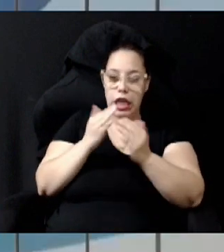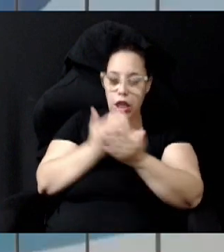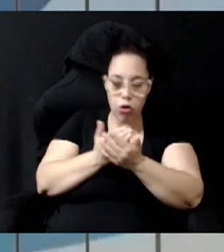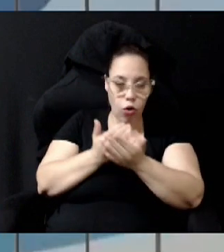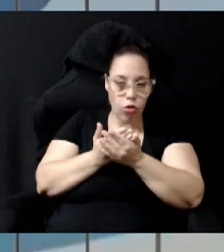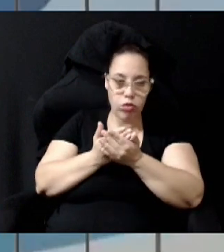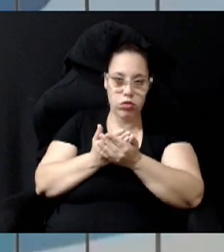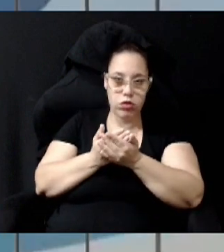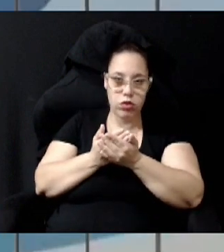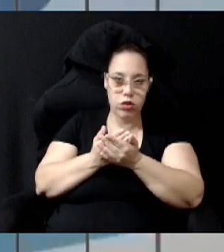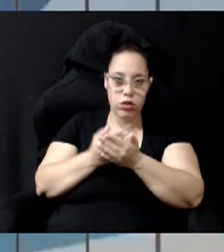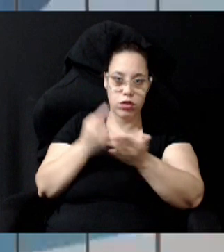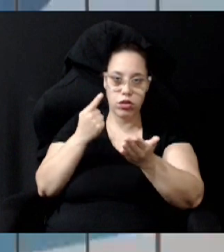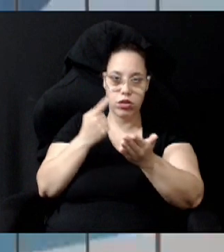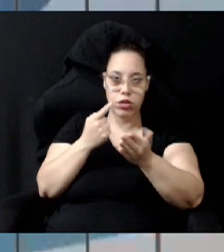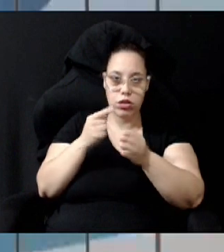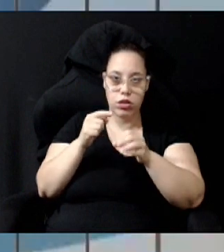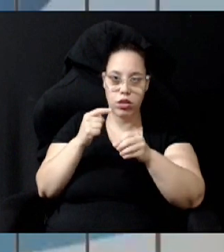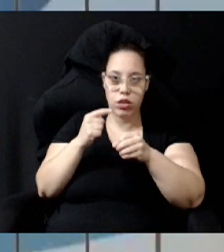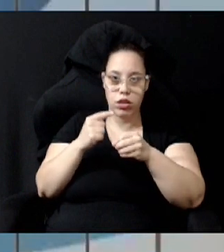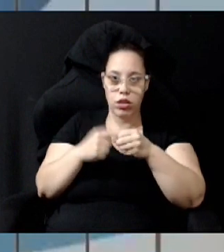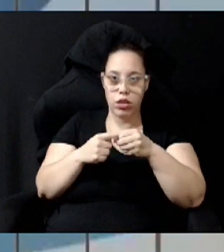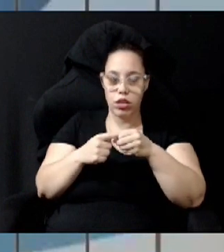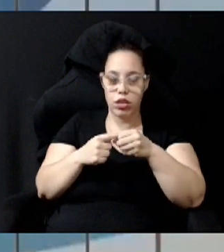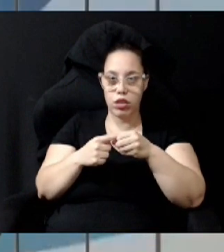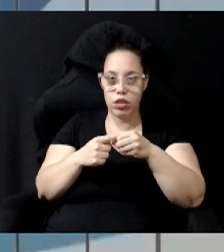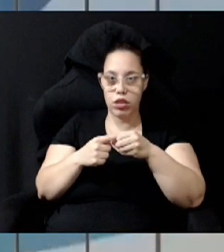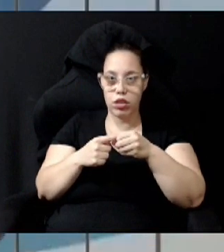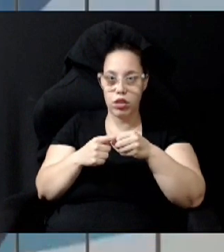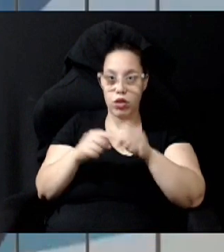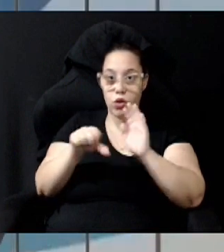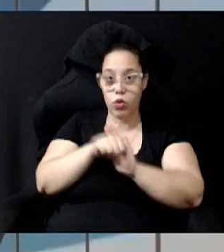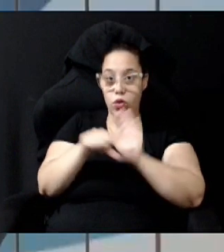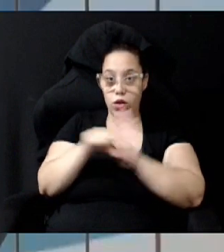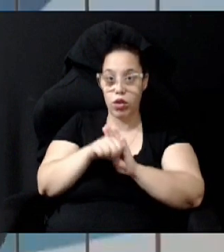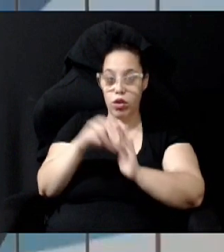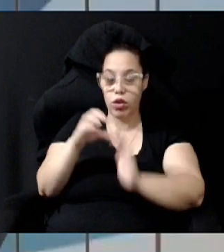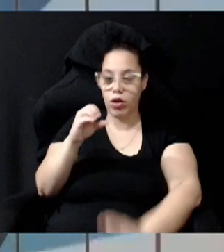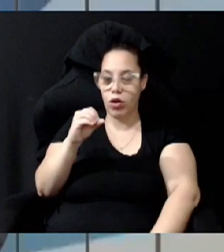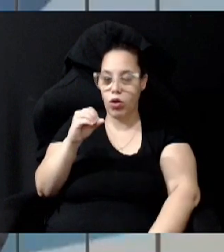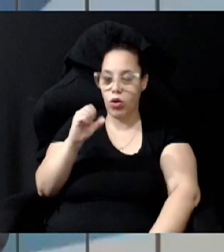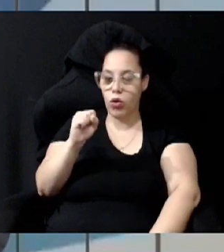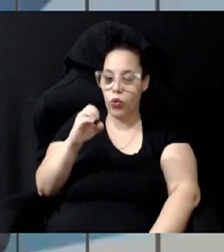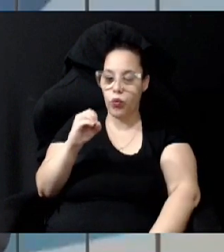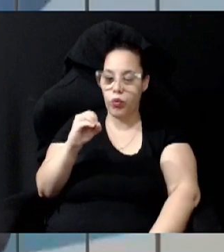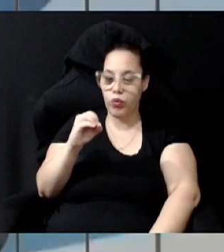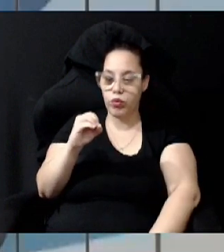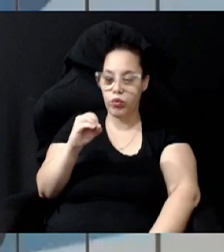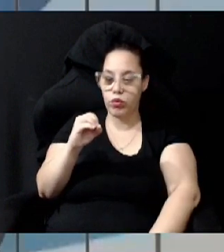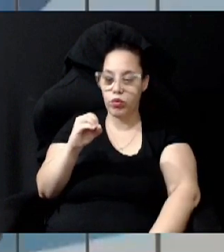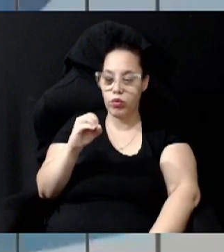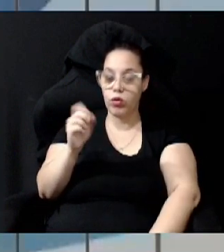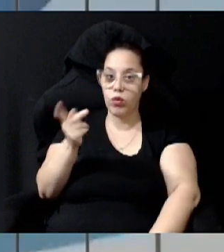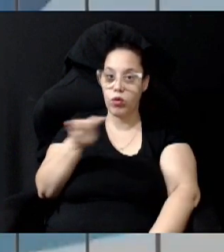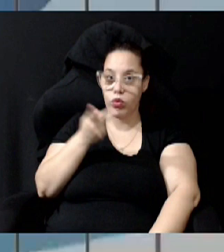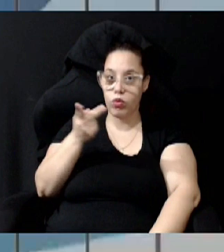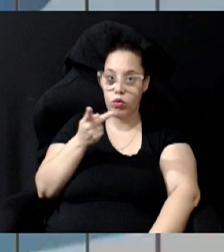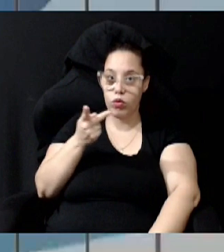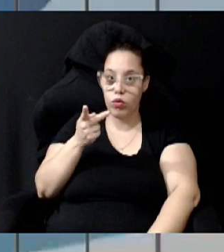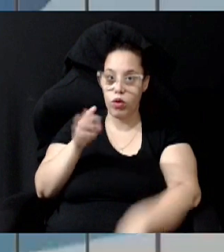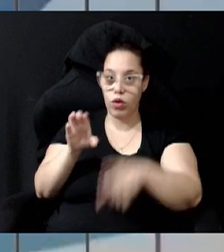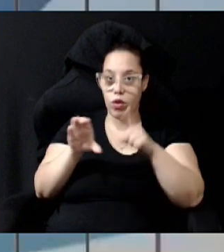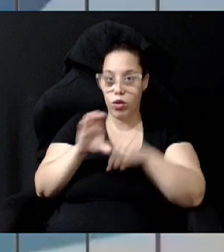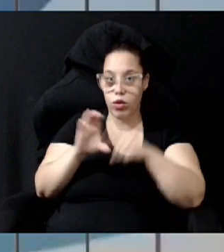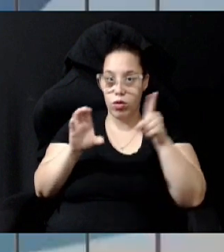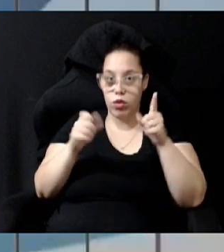condenou o Brasil a mais 80 anos de monarquia, né? Então, o Dom Pedro em 22 proclama a independência, pagamos por